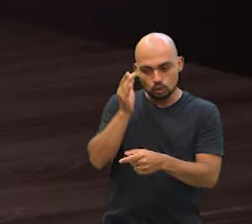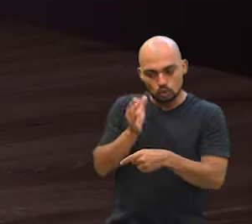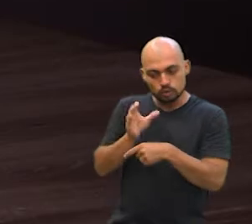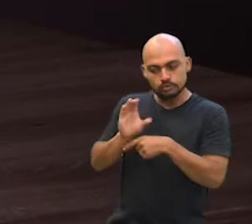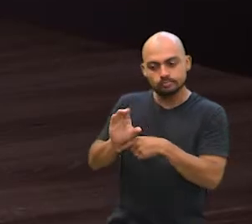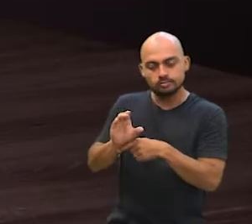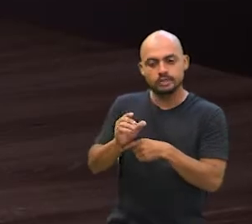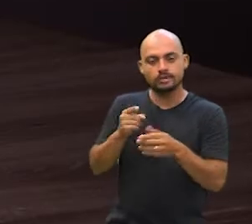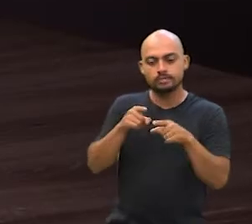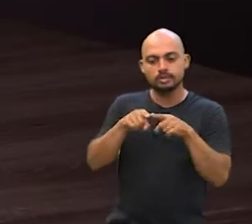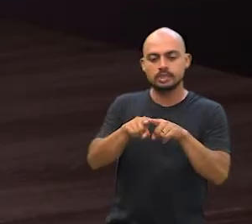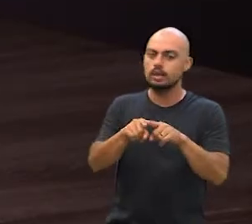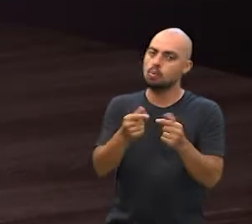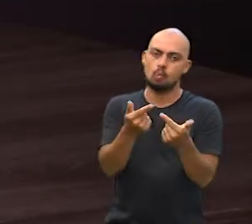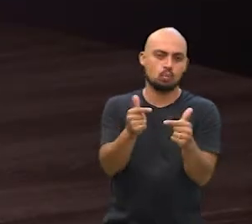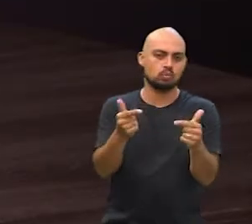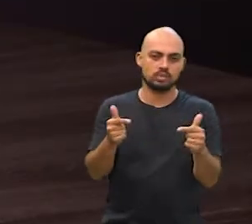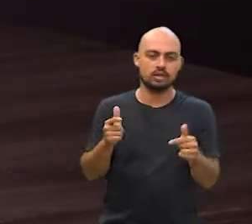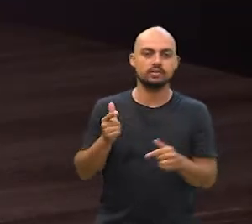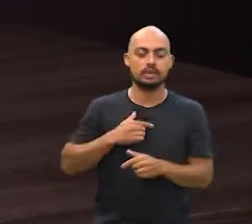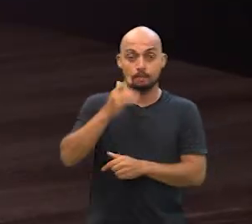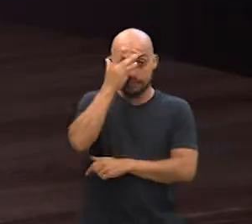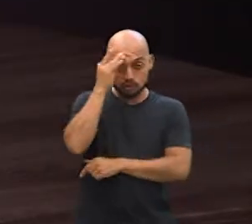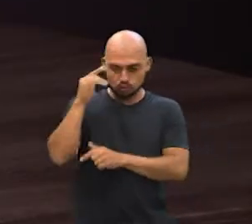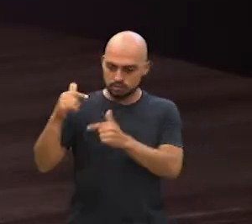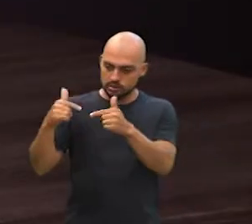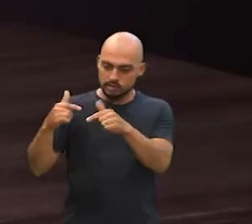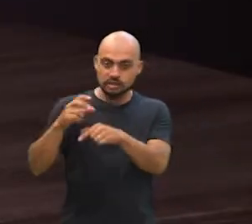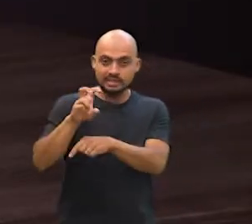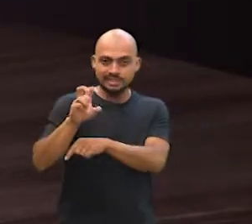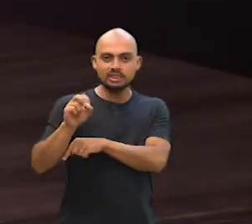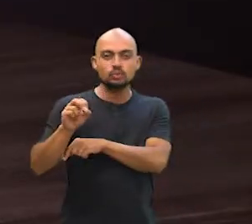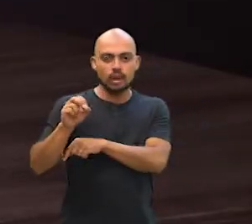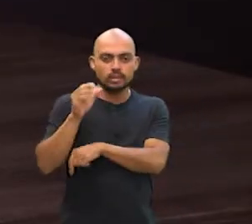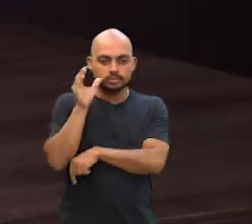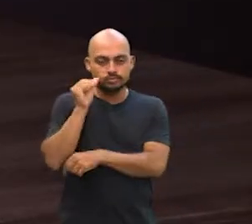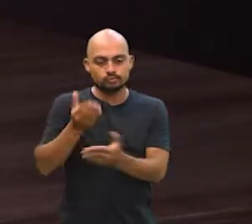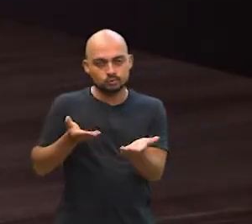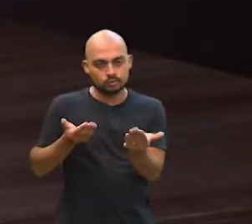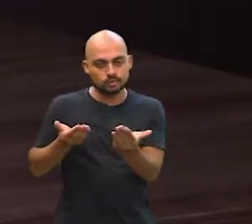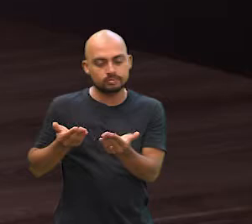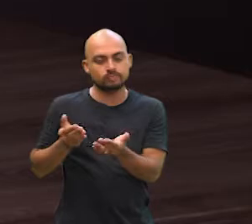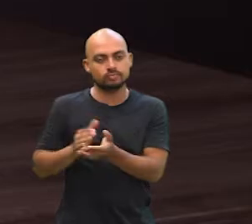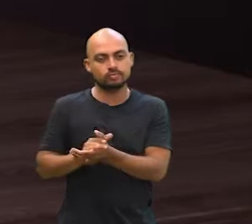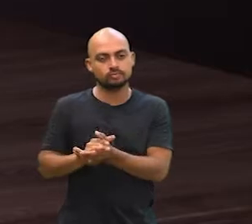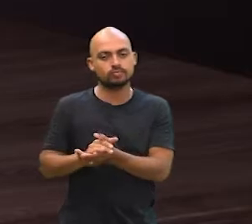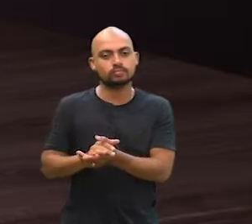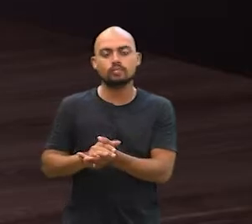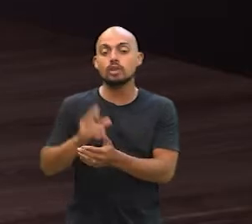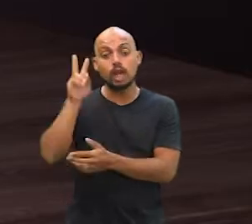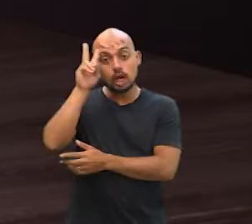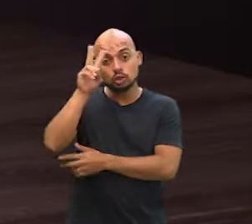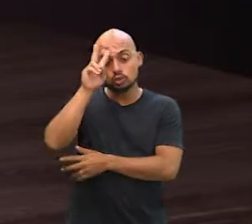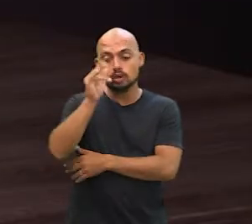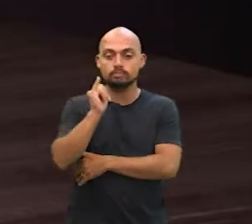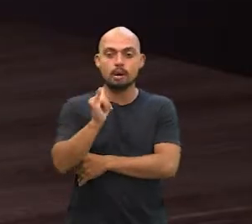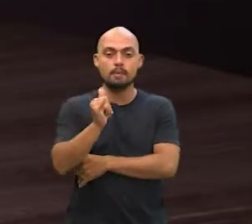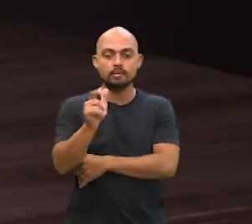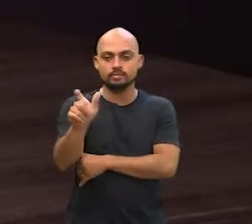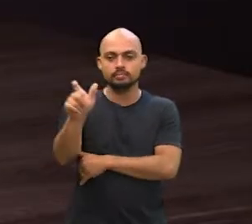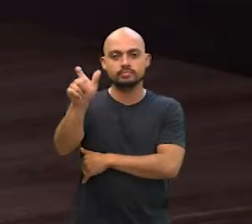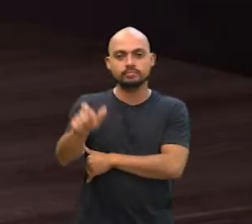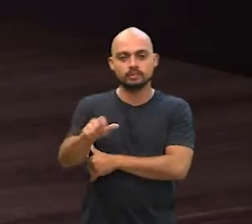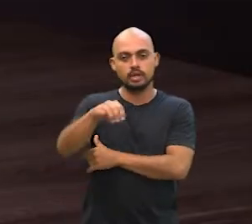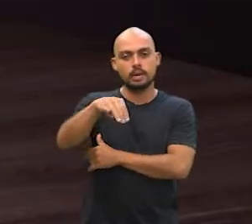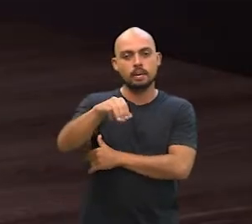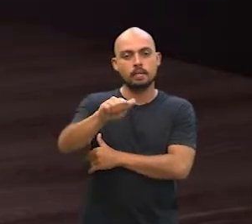e atualmente conta com 50 colaboradores diretos e indiretos. E quem vai contar essa história para nós é o